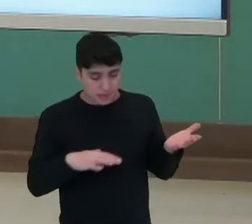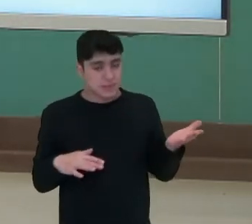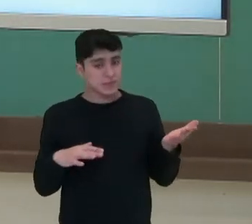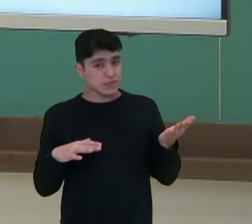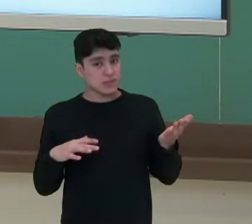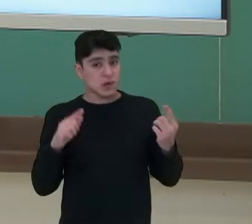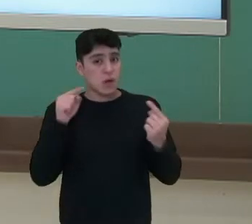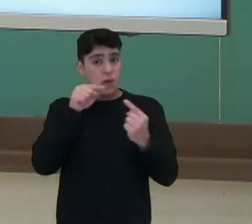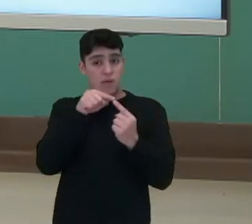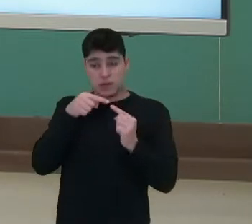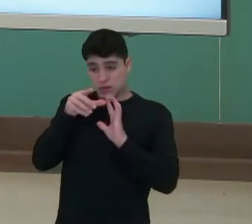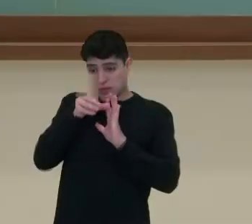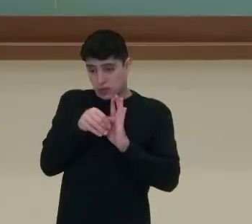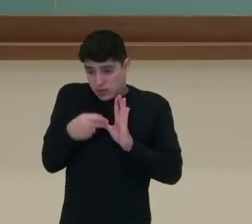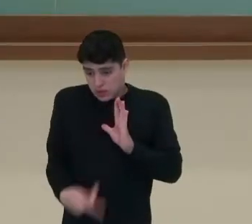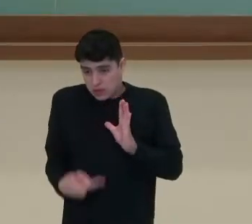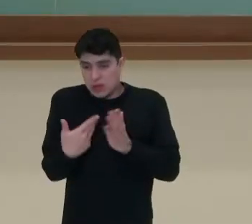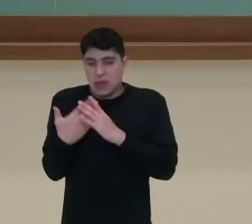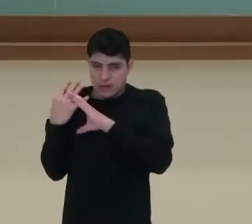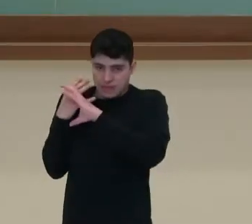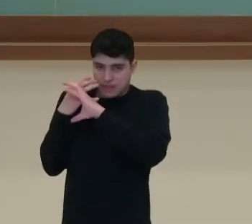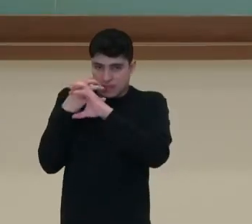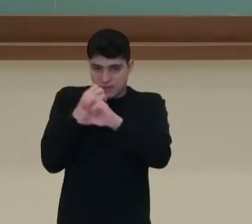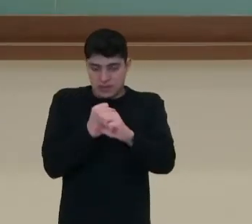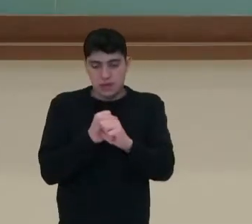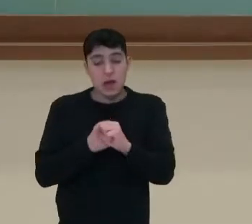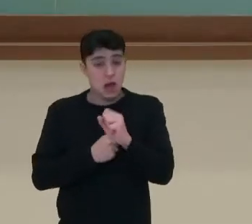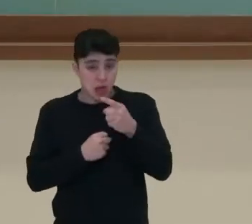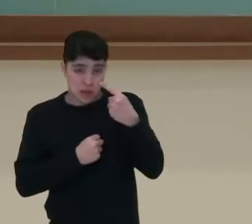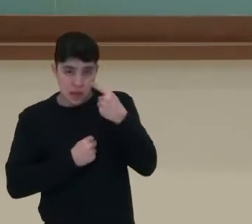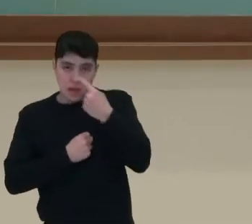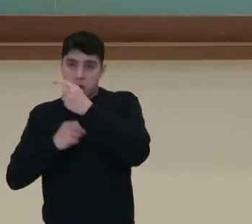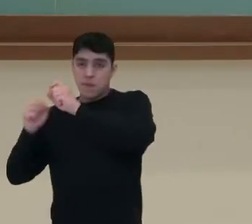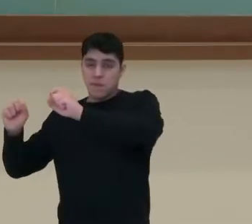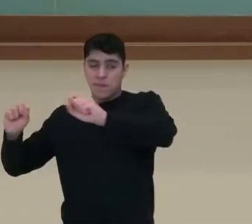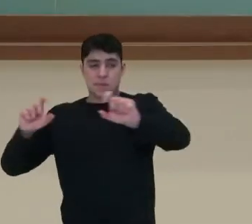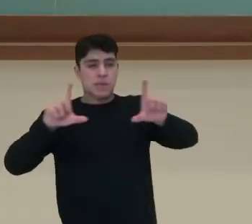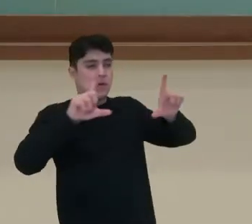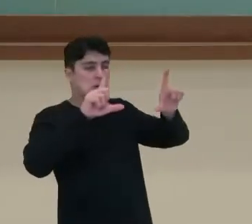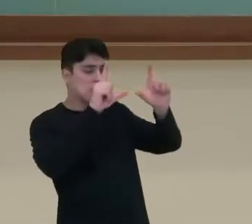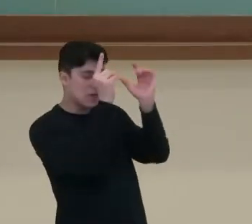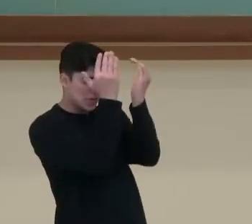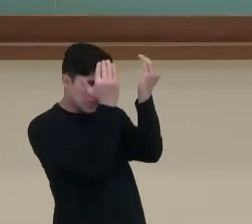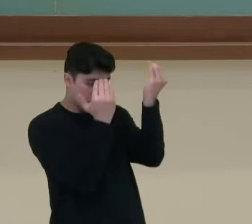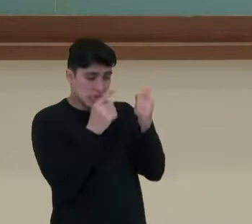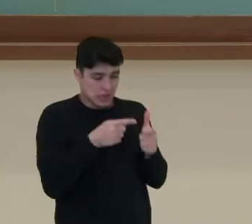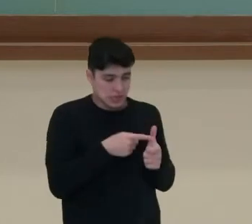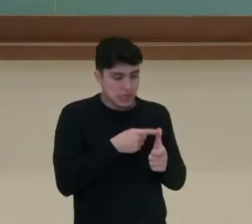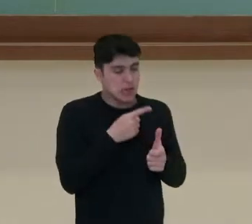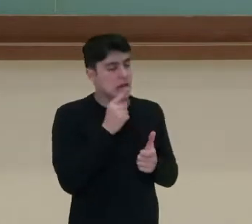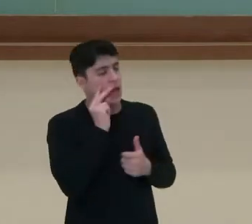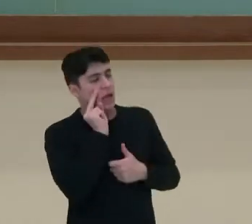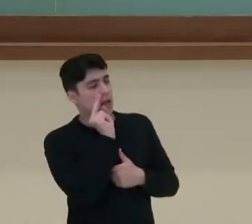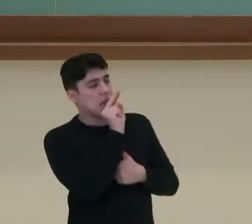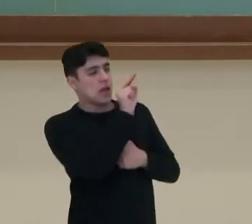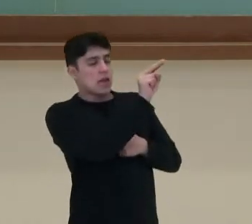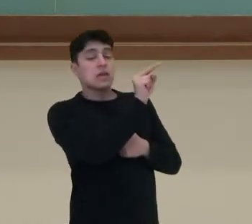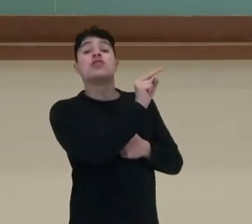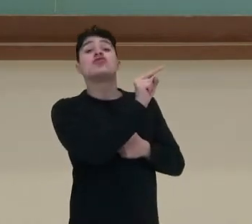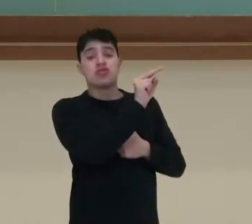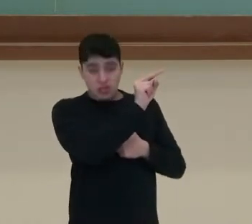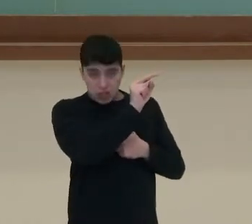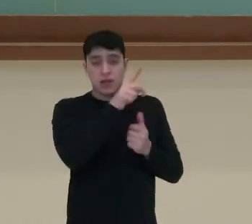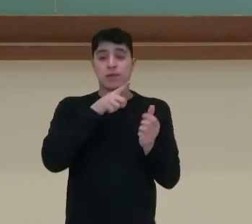até aqui. Repare aqui, então, que nós iremos analisar essa charge. Olha só, vamos lê-la e depois você vai responder